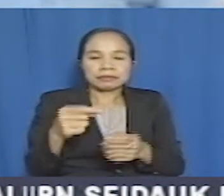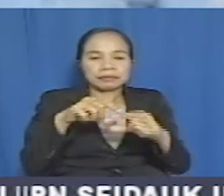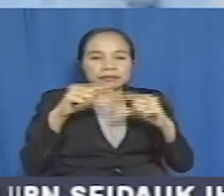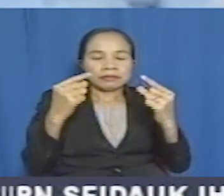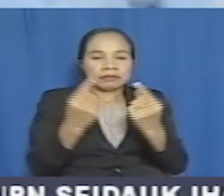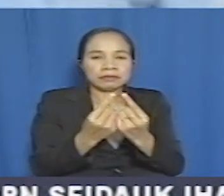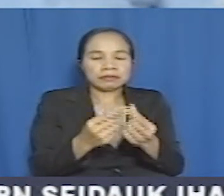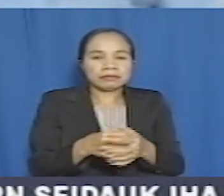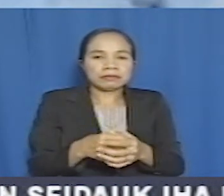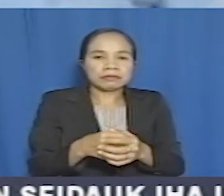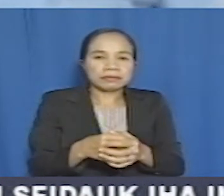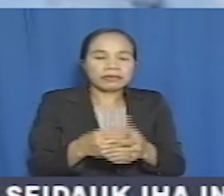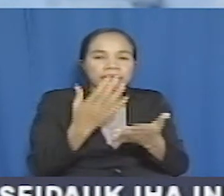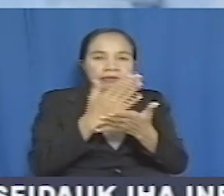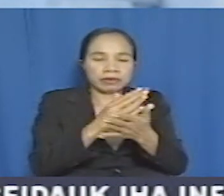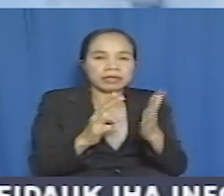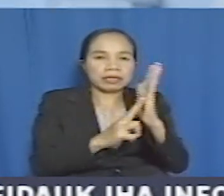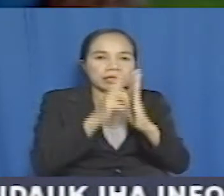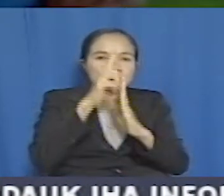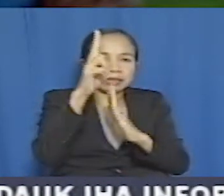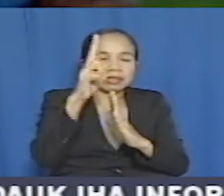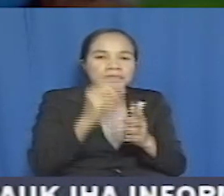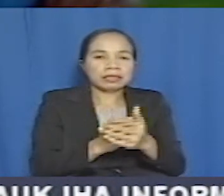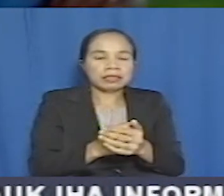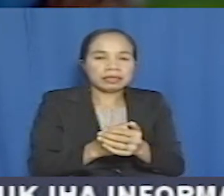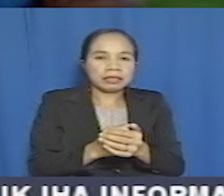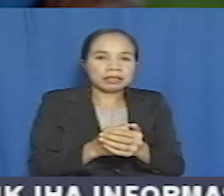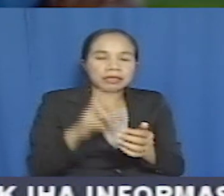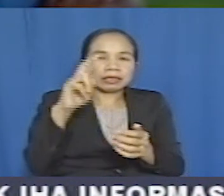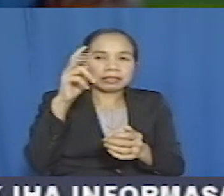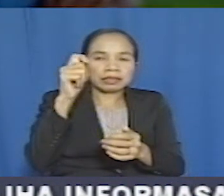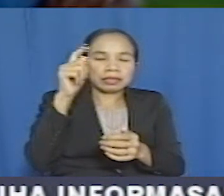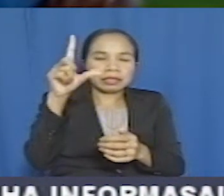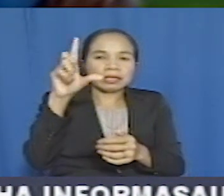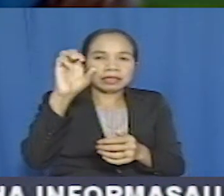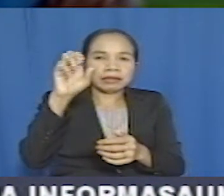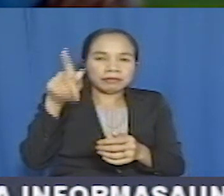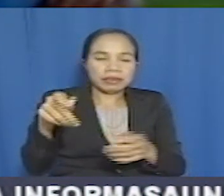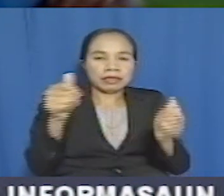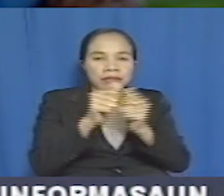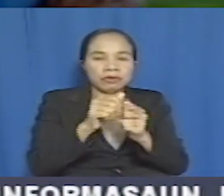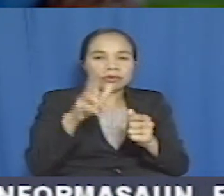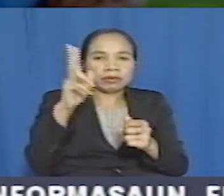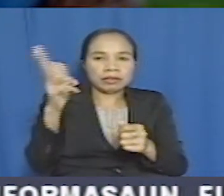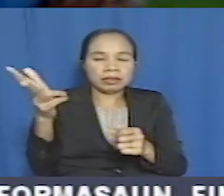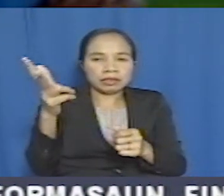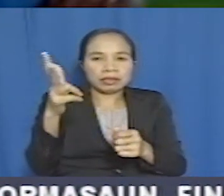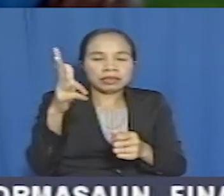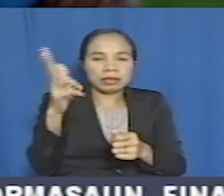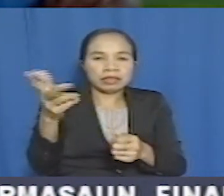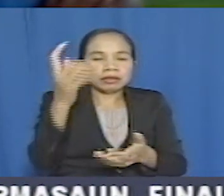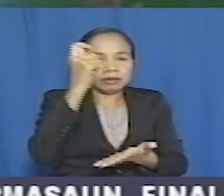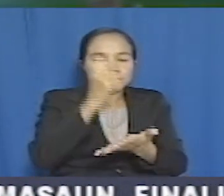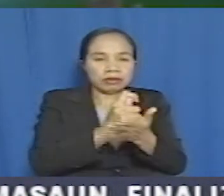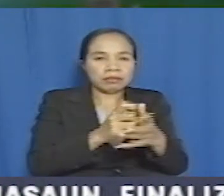equipa técnico Sira distribui una antena set-up box RTTLP Hamoto Rihun Tolunulu ba comunidade Sira e